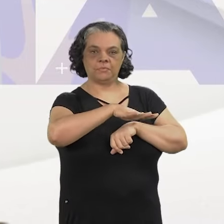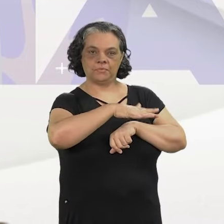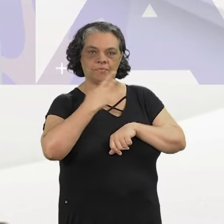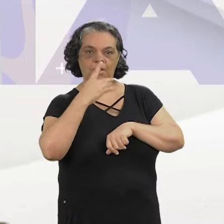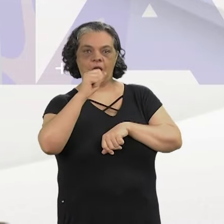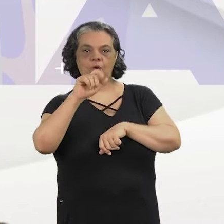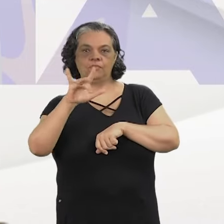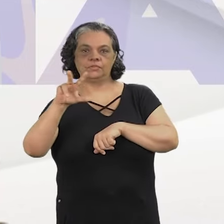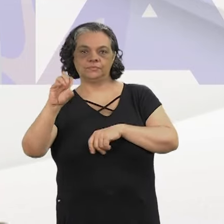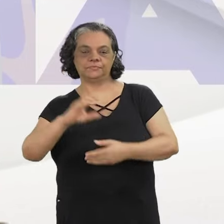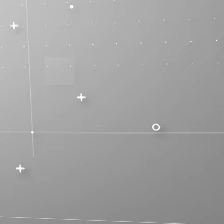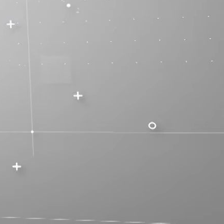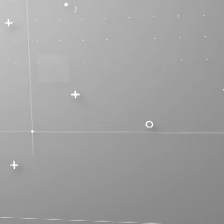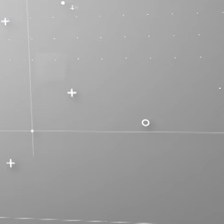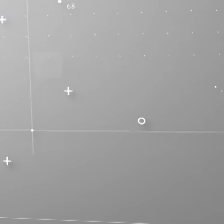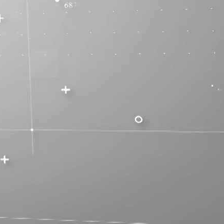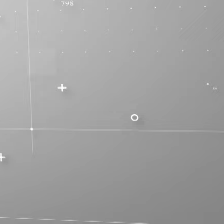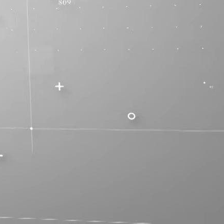Fala povo com Álvaro